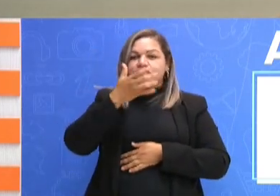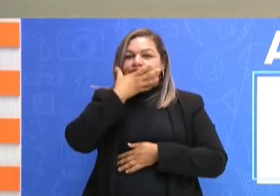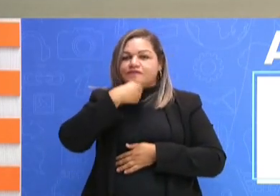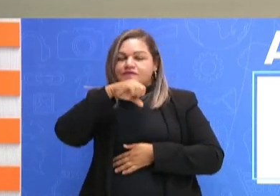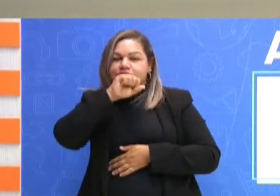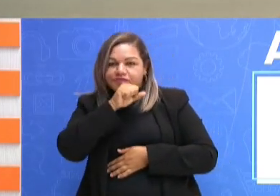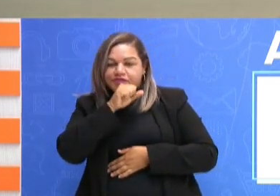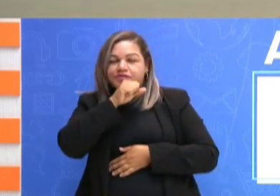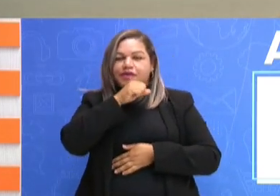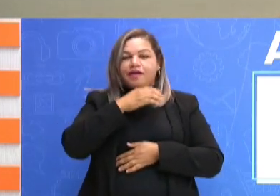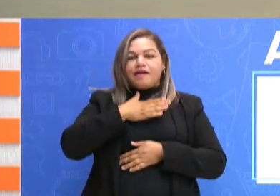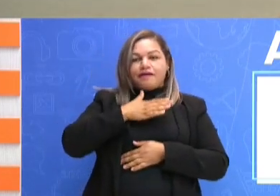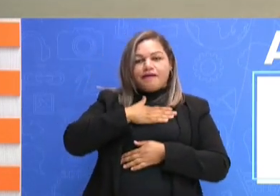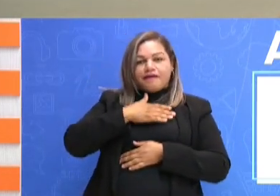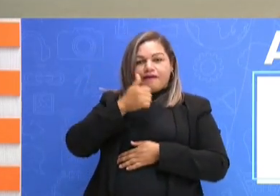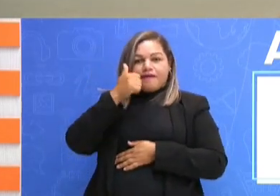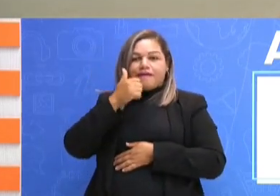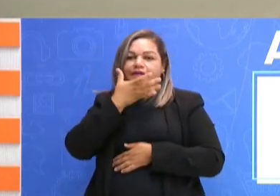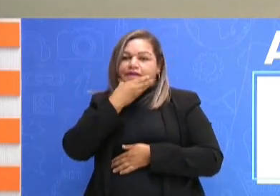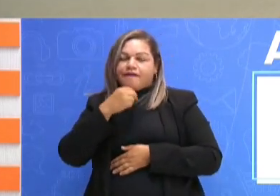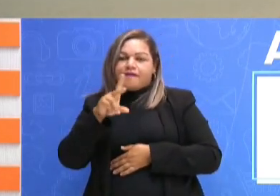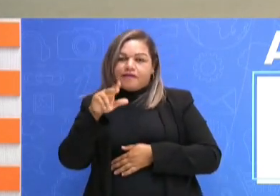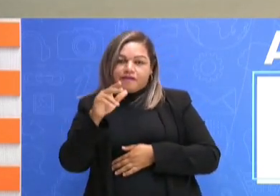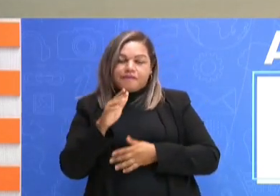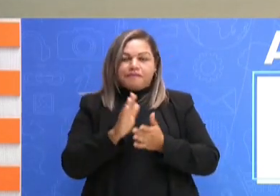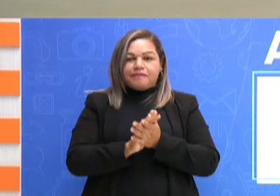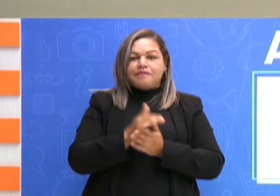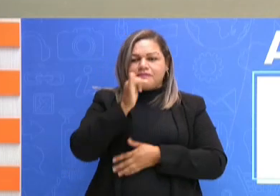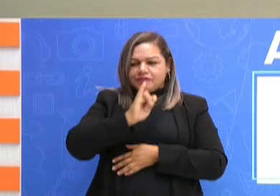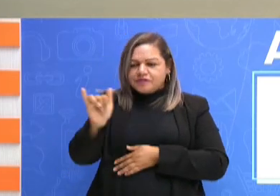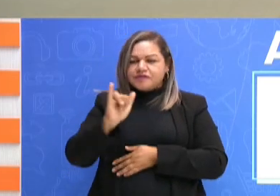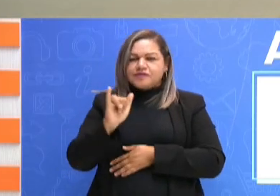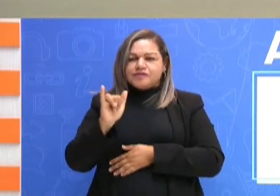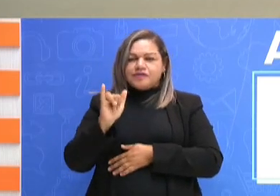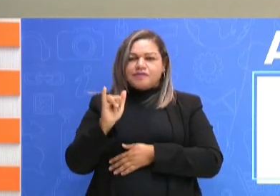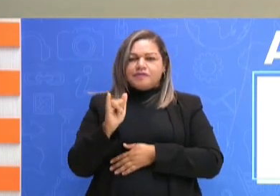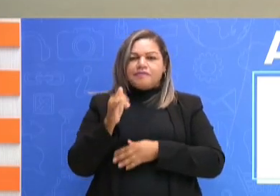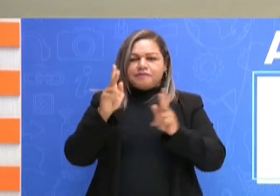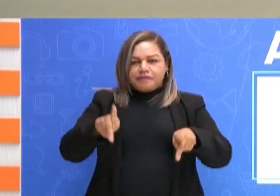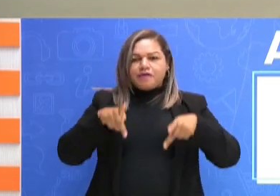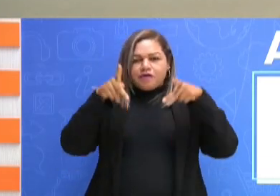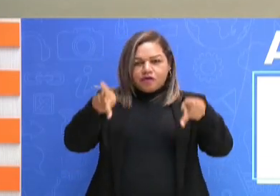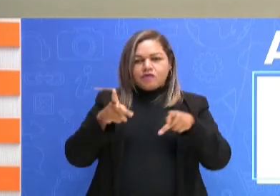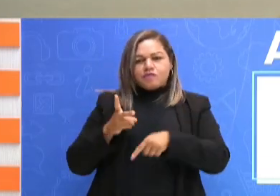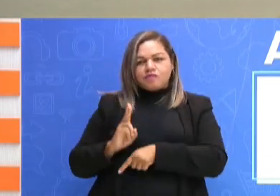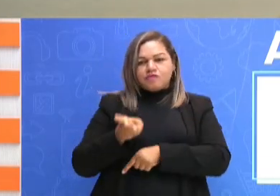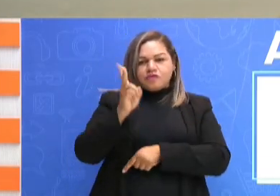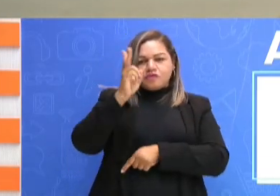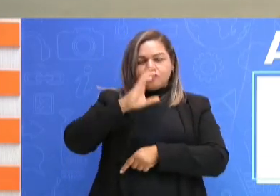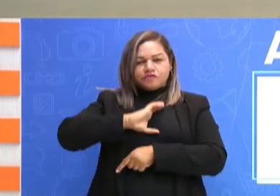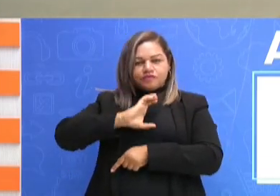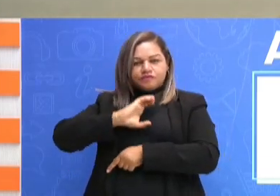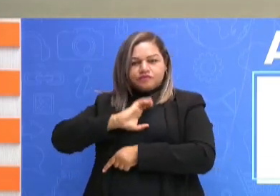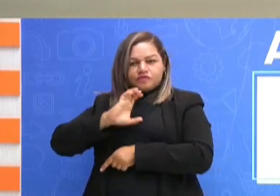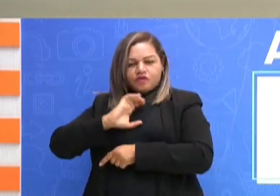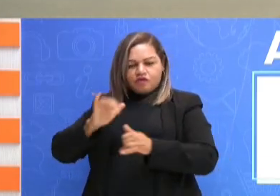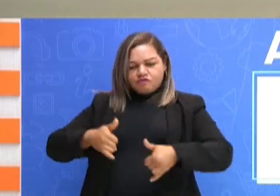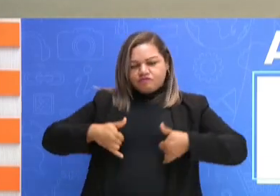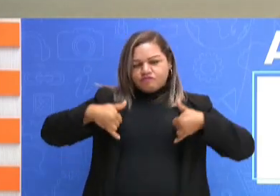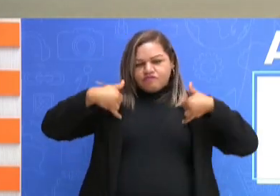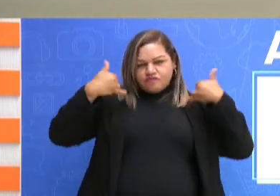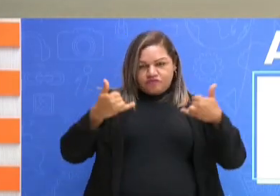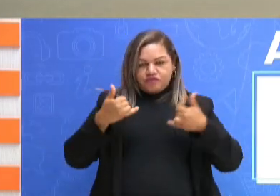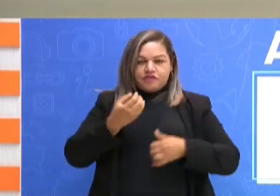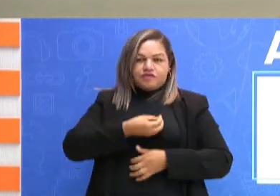irmão, Talmir, que faleceu. Mas diz especialmente ao povo de Caxias, que eu vou continuar dando esse orgulho. Morando na mesma casa